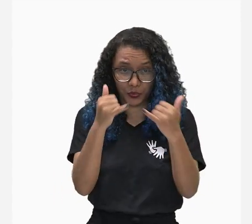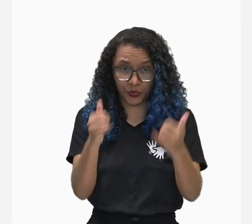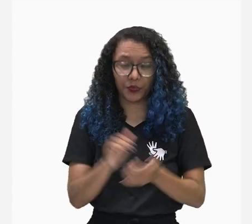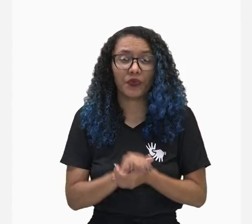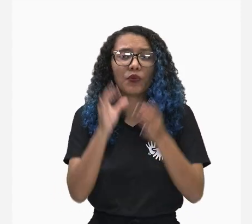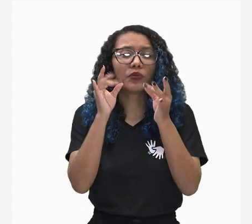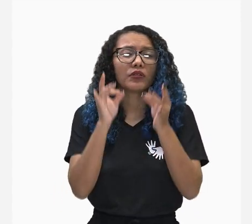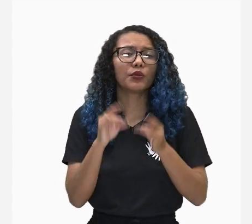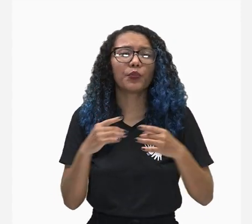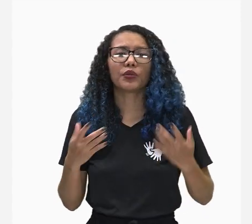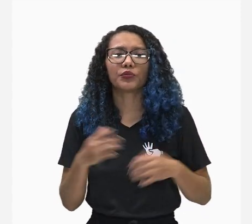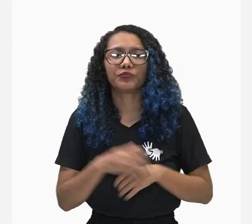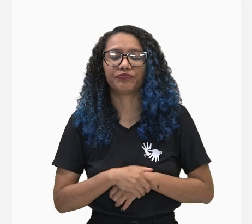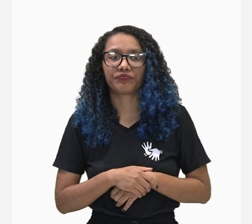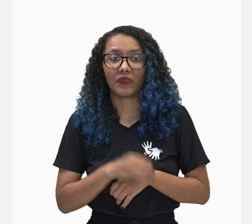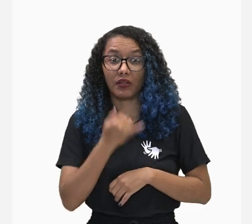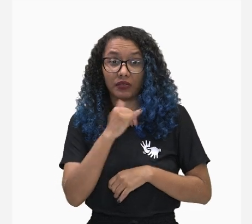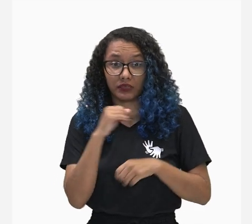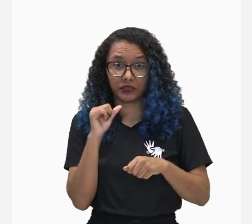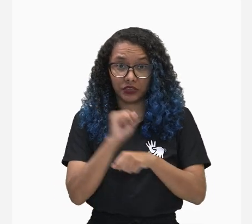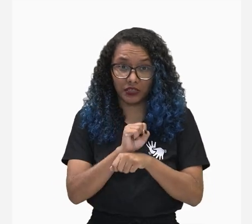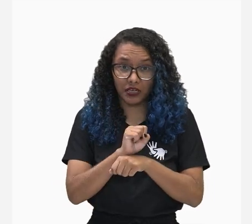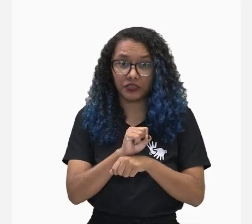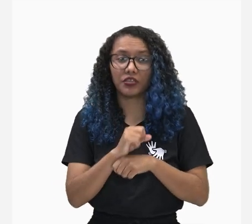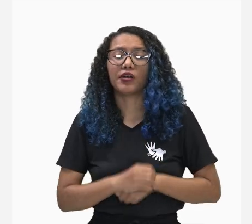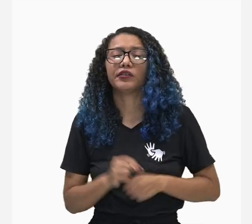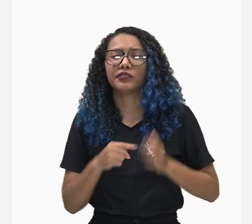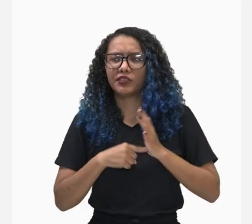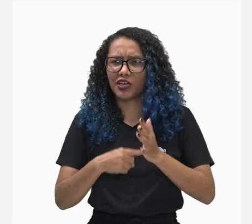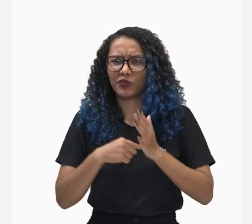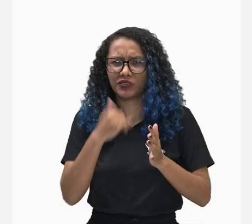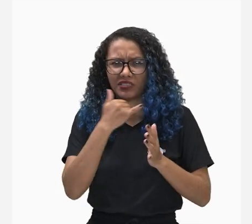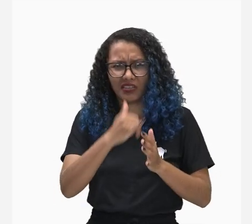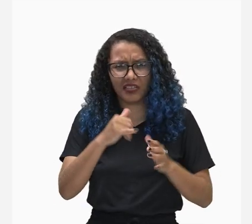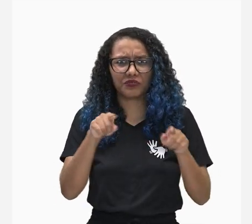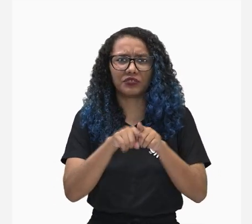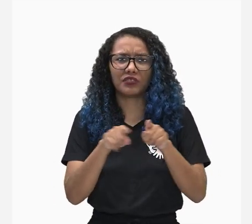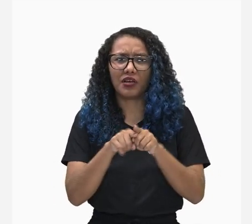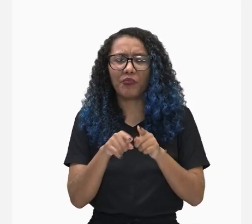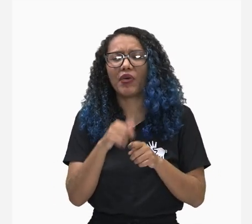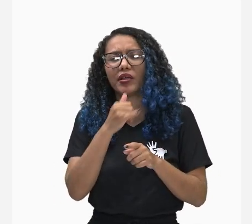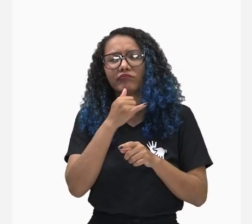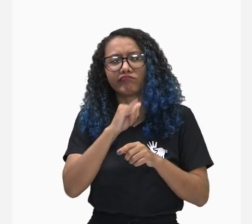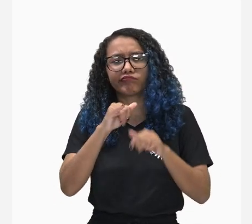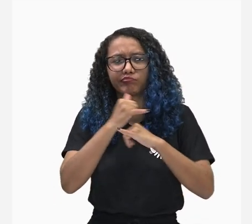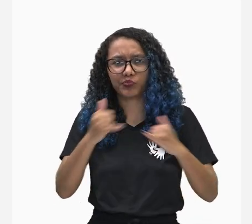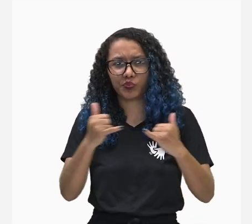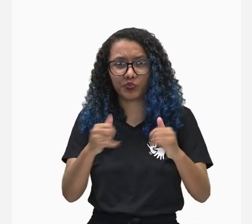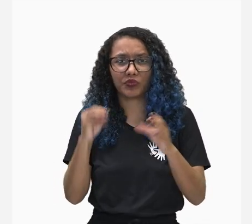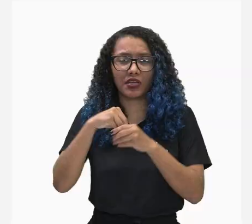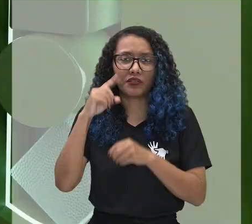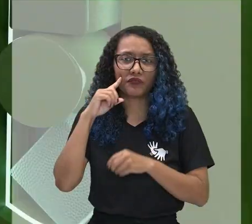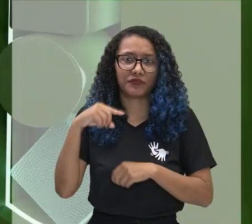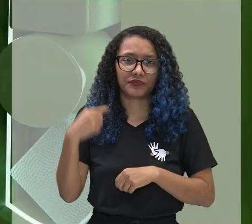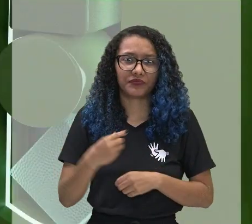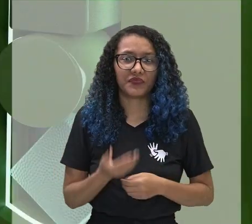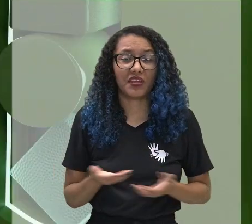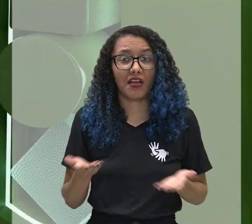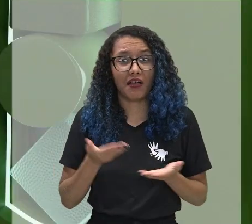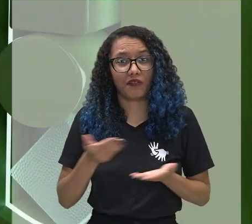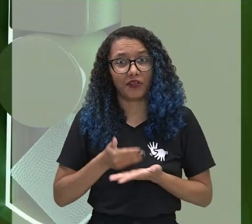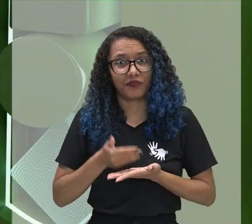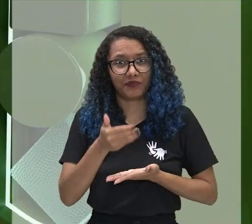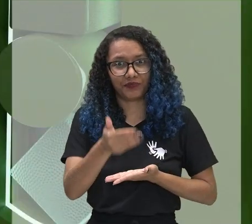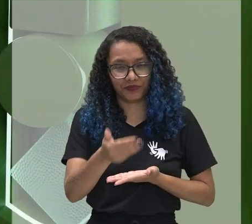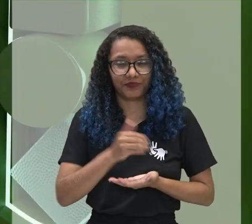eletricidade e o detalhamento, eletricidade estática, geradores elétricos e eletricidade no cotidiano.